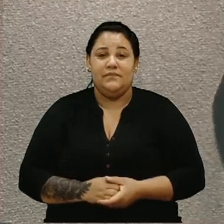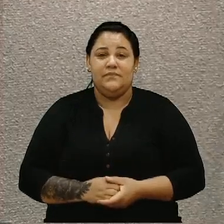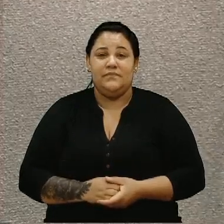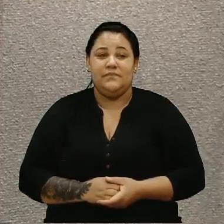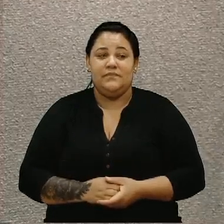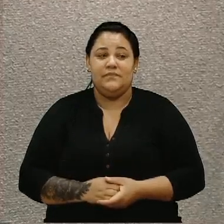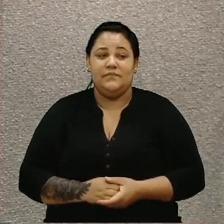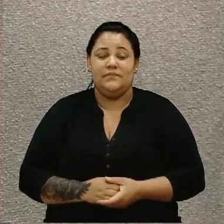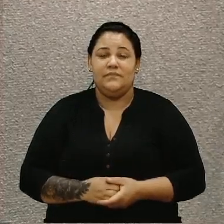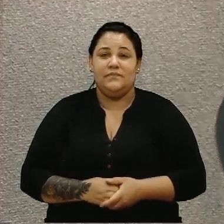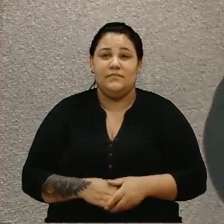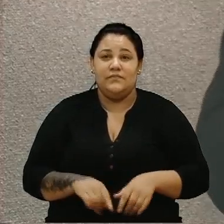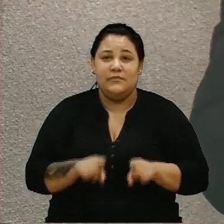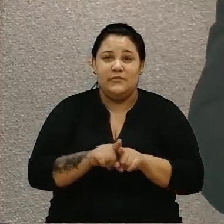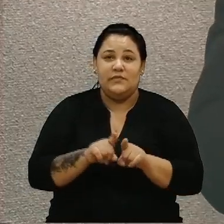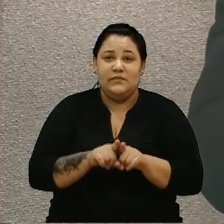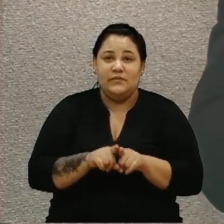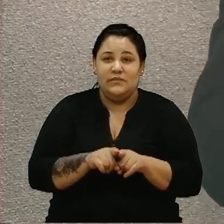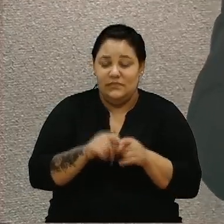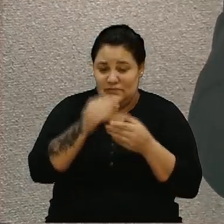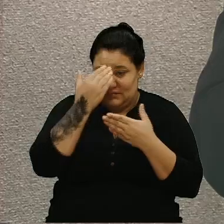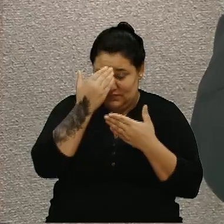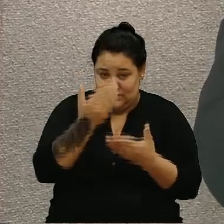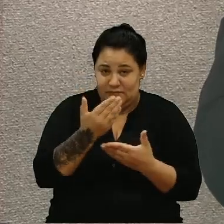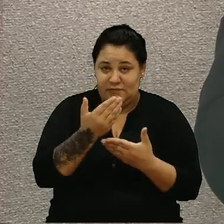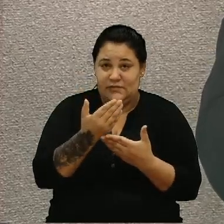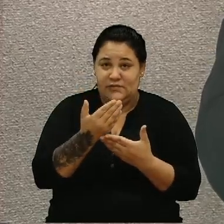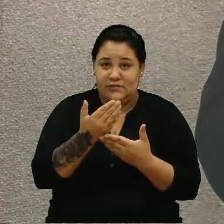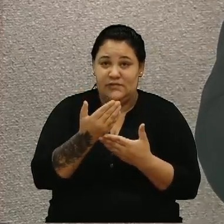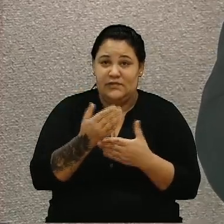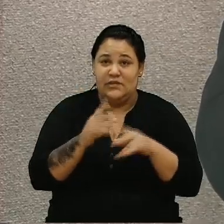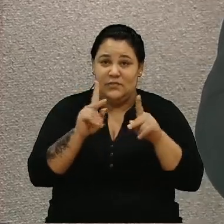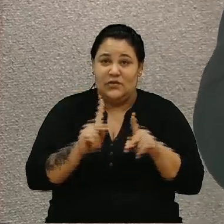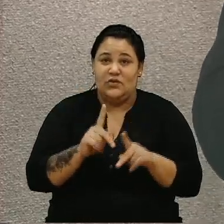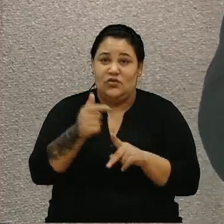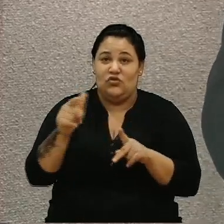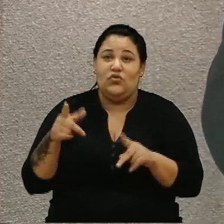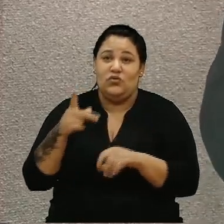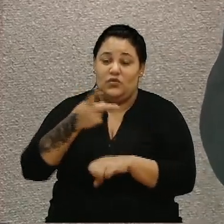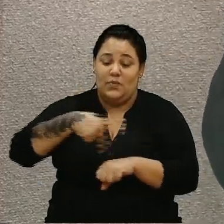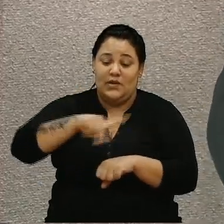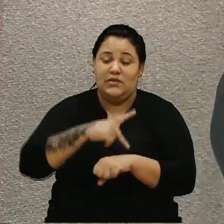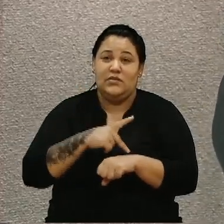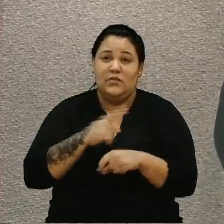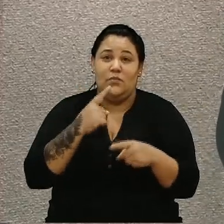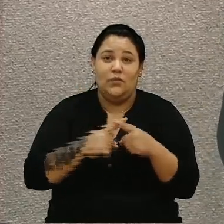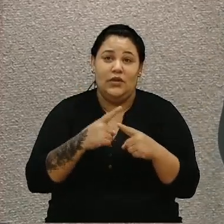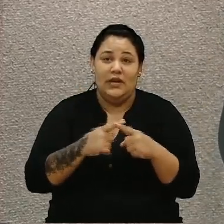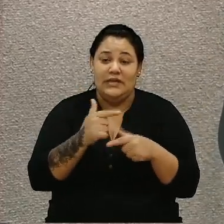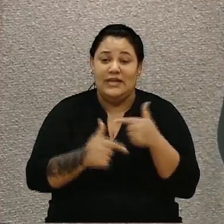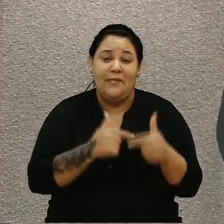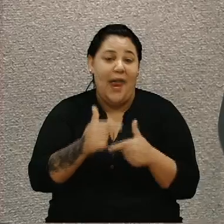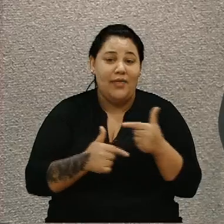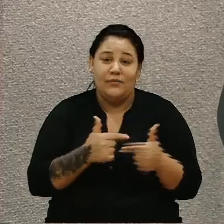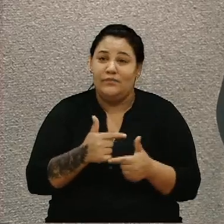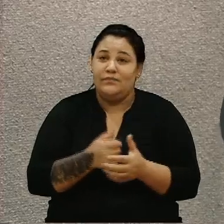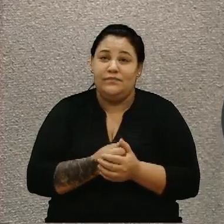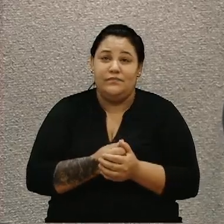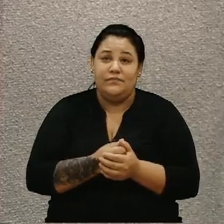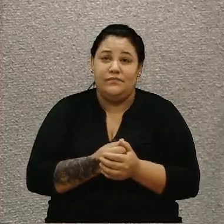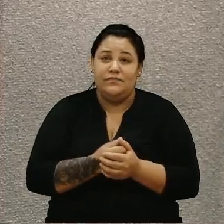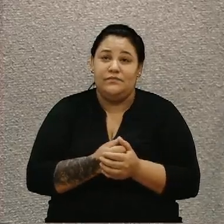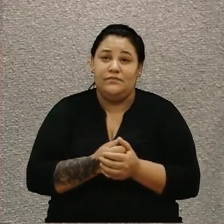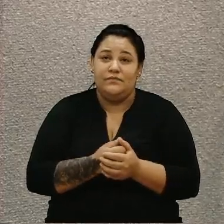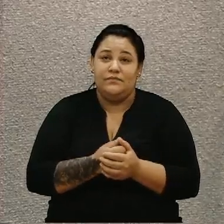me falaram? Agradeceram aos estrangeiros que eles estão trabalhando. Agradeceram a